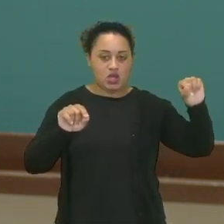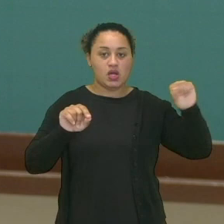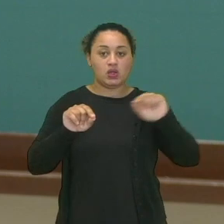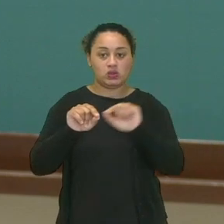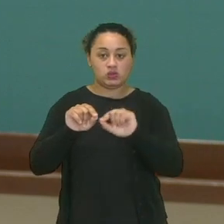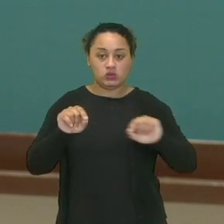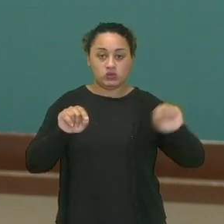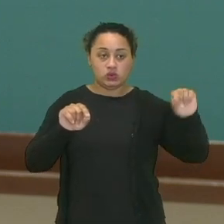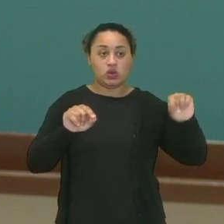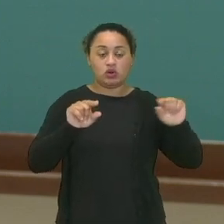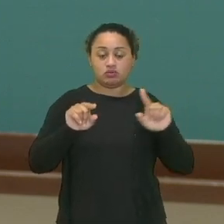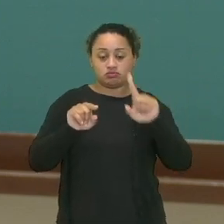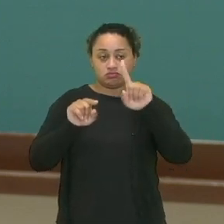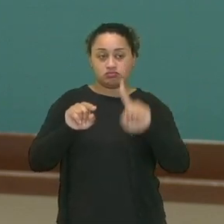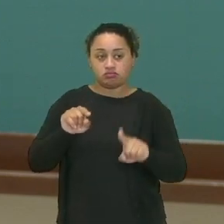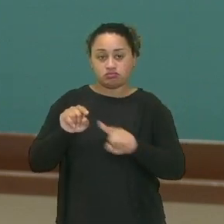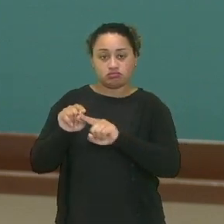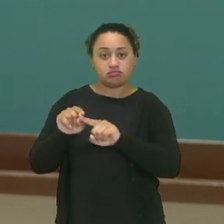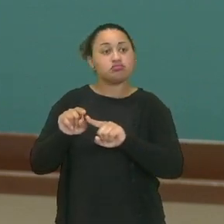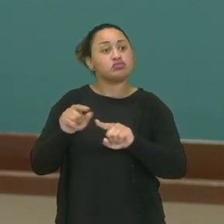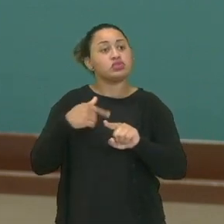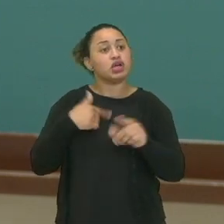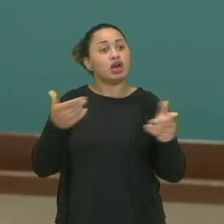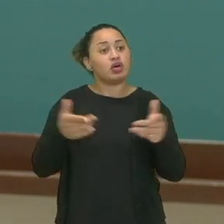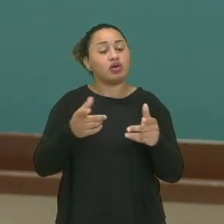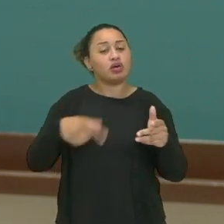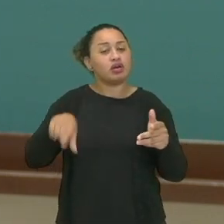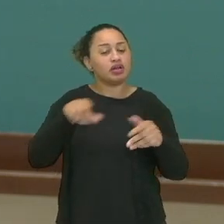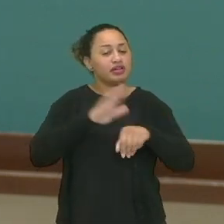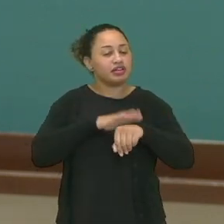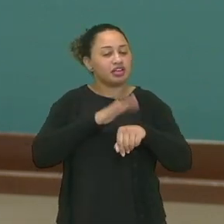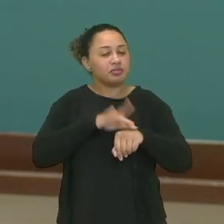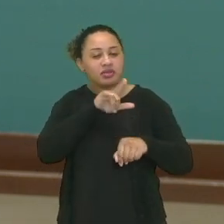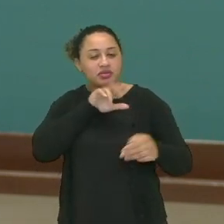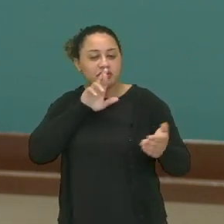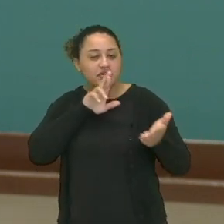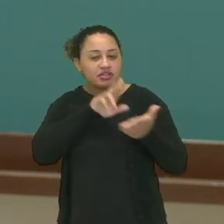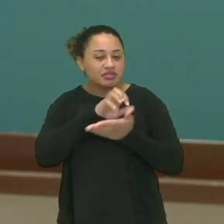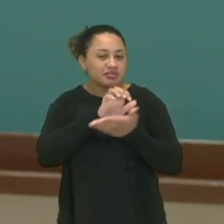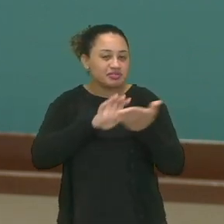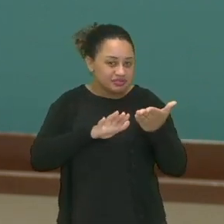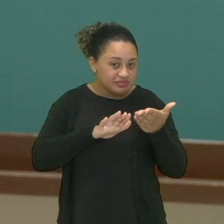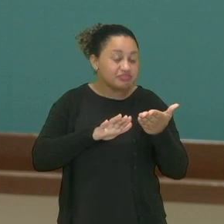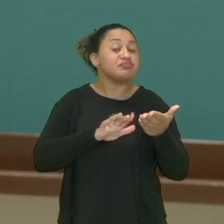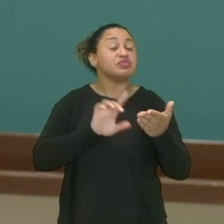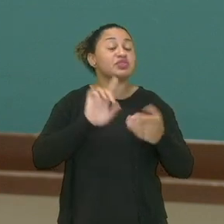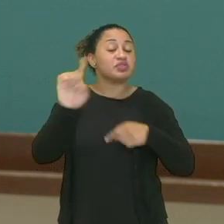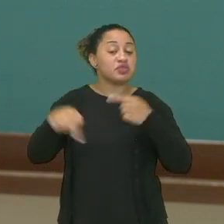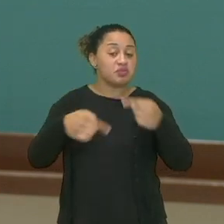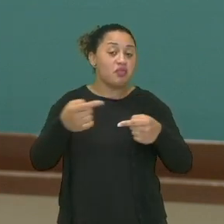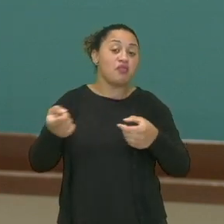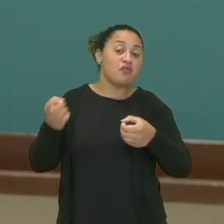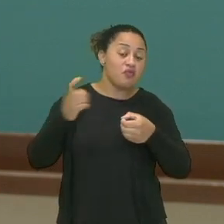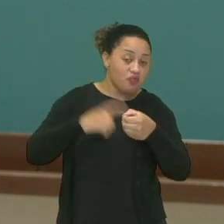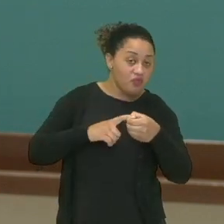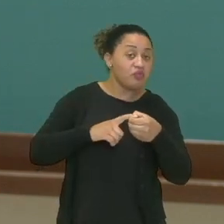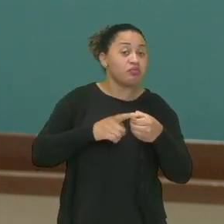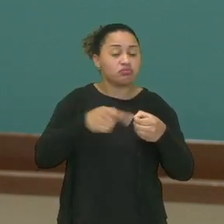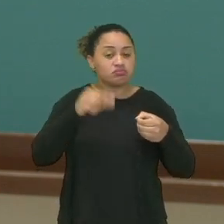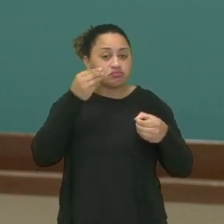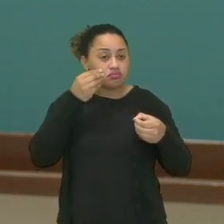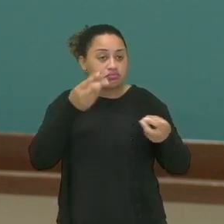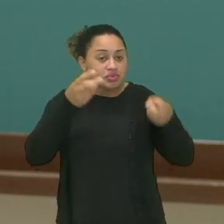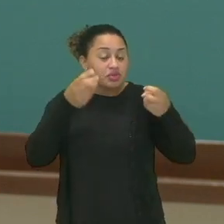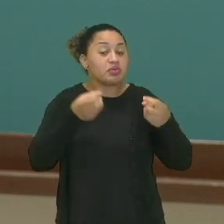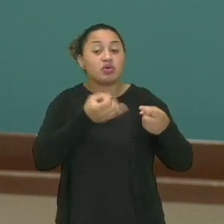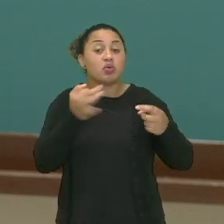e outra um pouquinho menor, tá bom? Então, agora a professora vai dar aquele tempinho para vocês tentarem responder e tentar identificar qual que é o